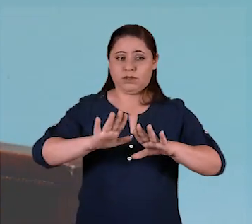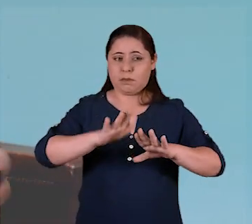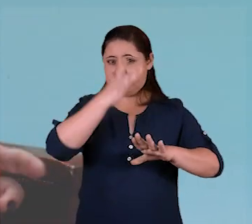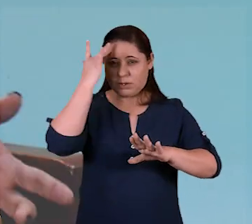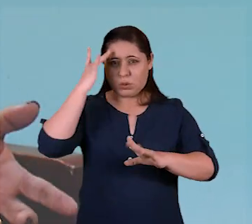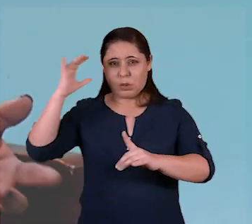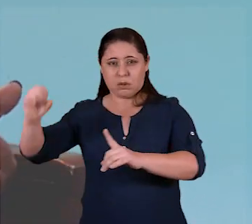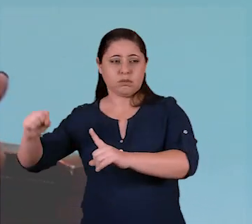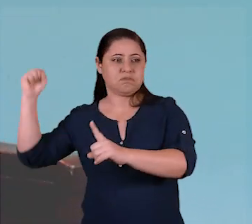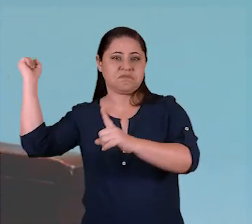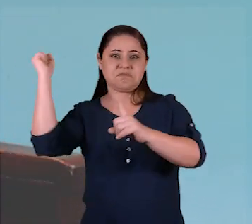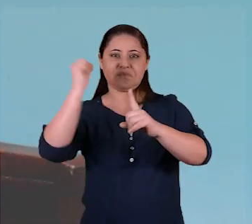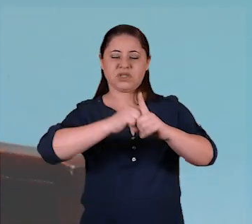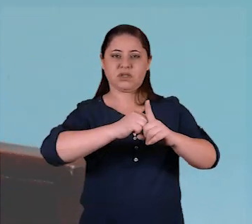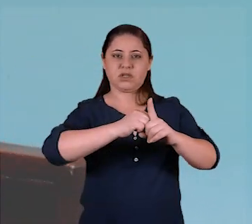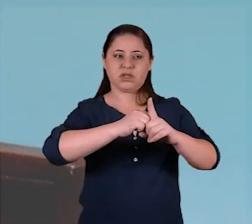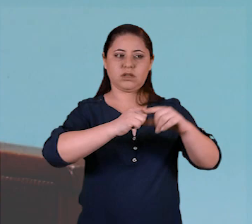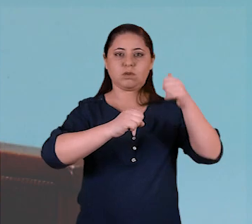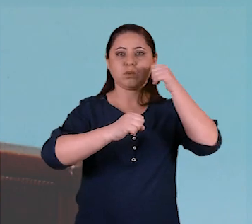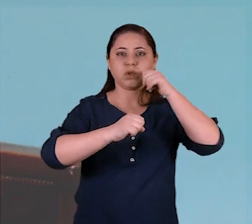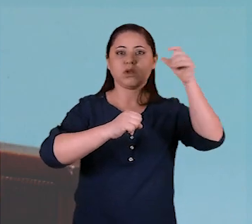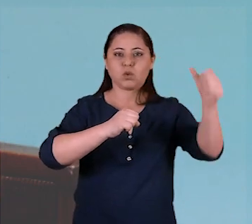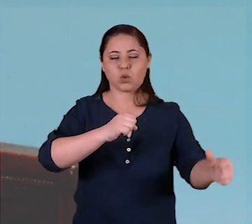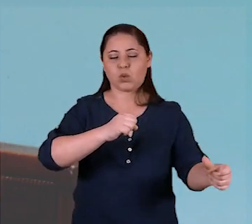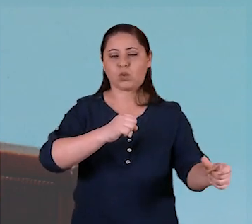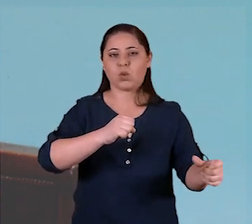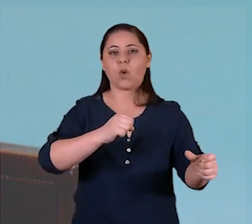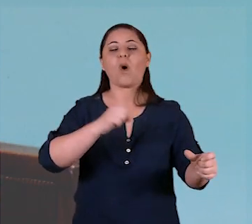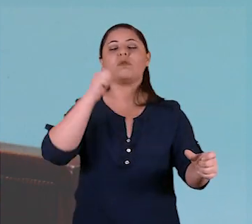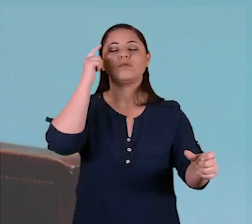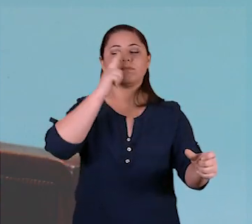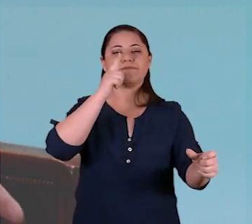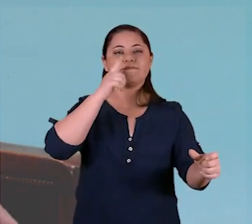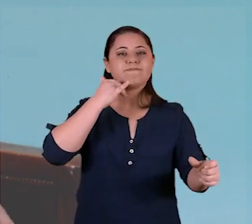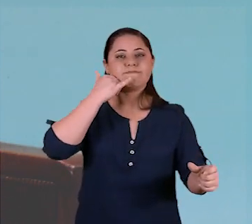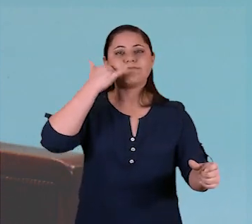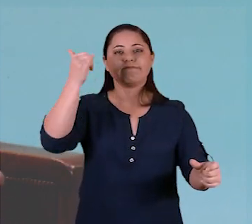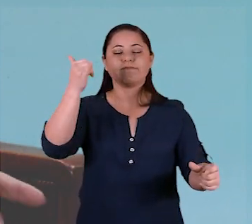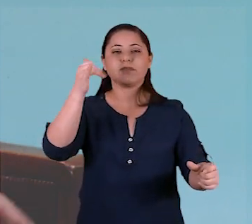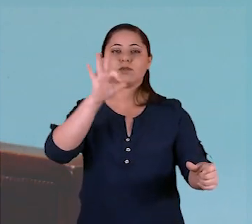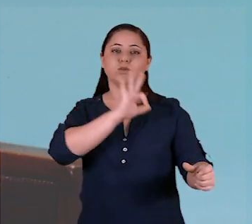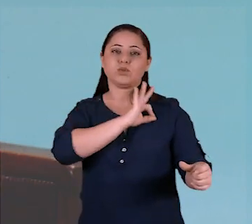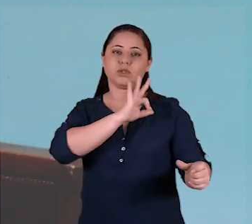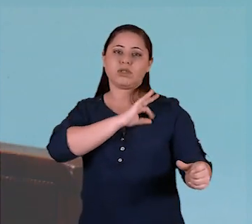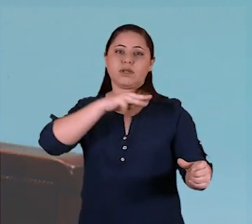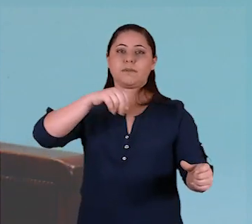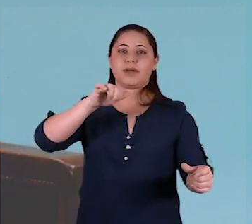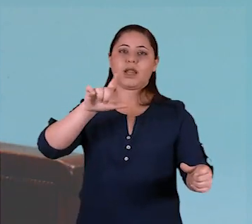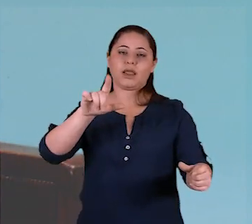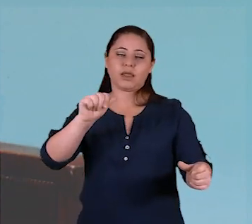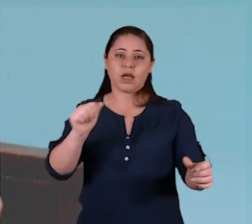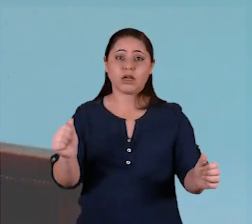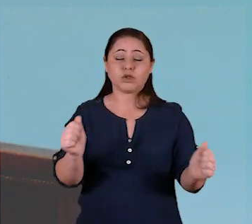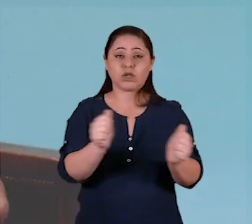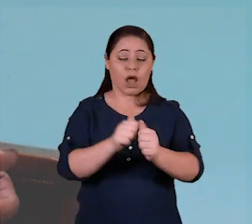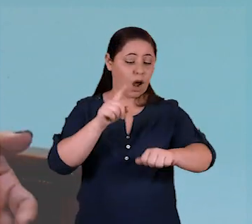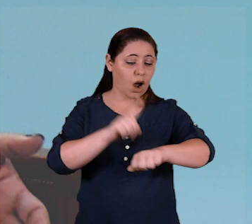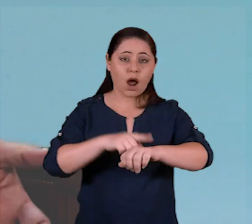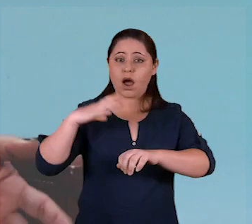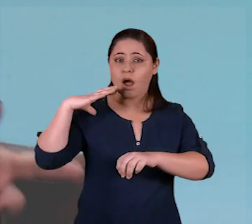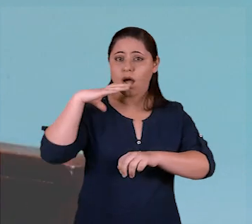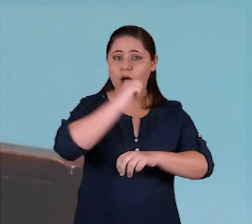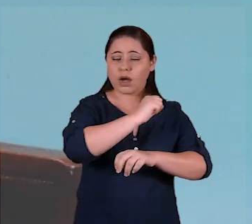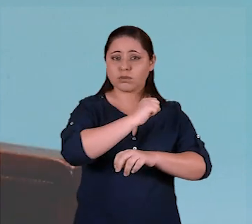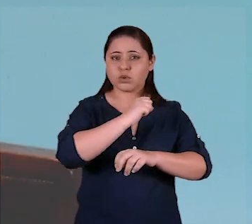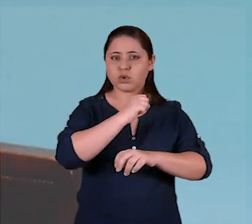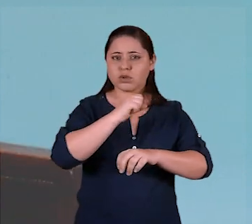são levados somente quando a mulher vítima consegue pedir um socorro para a polícia militar ou para a guarda municipal. E